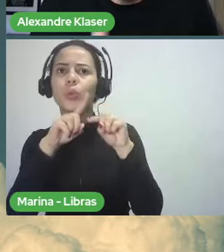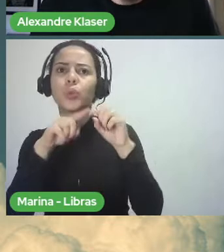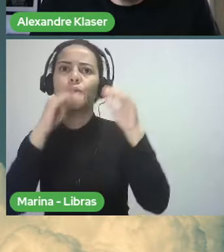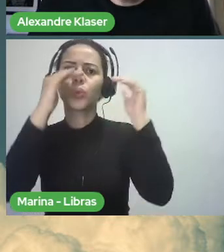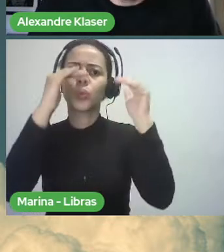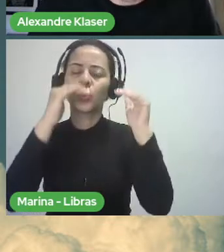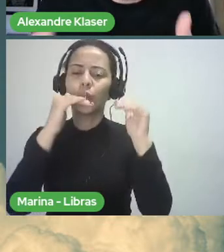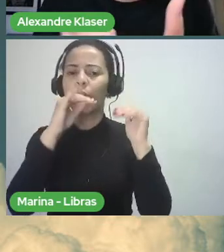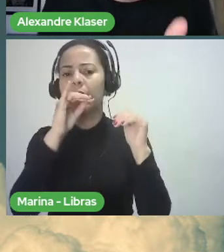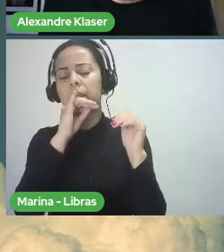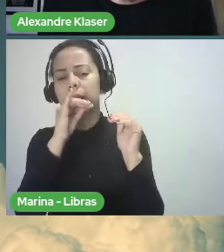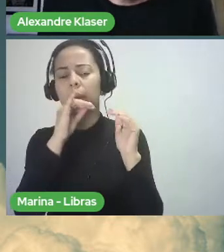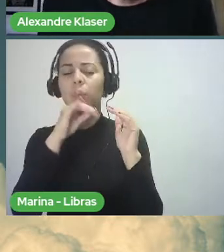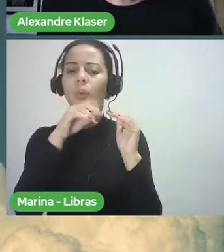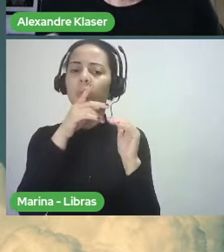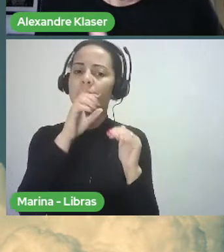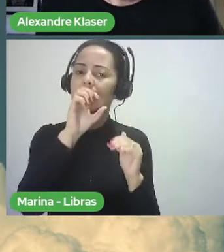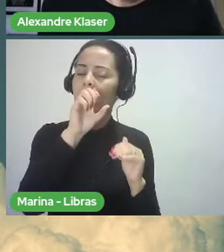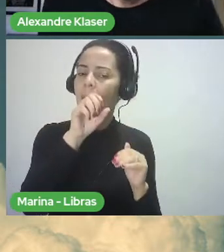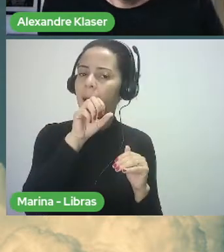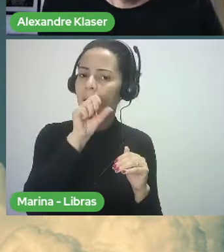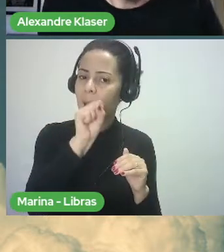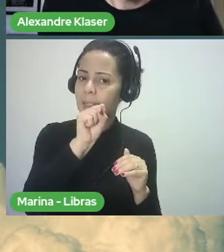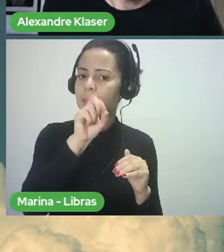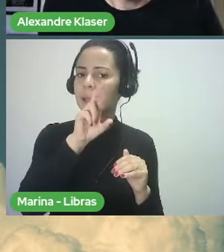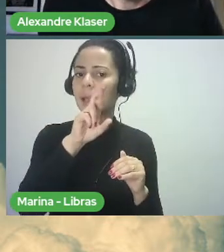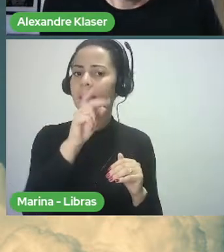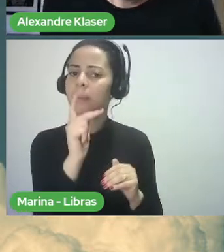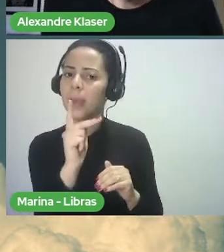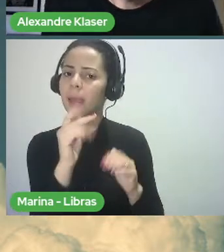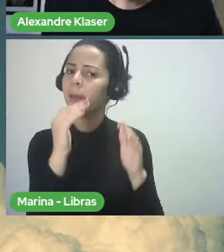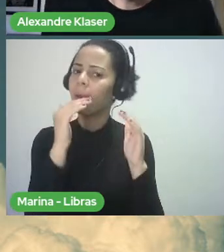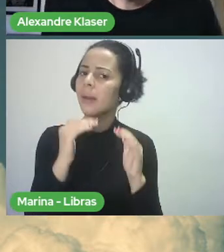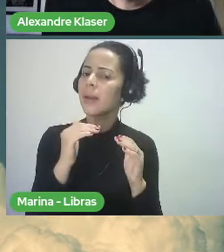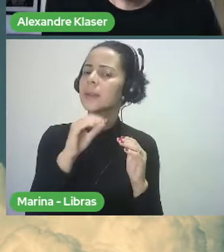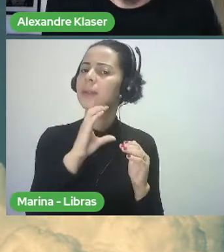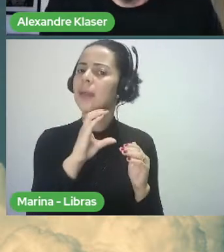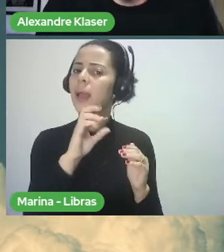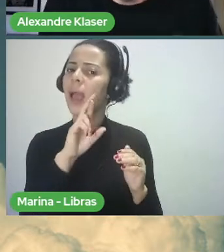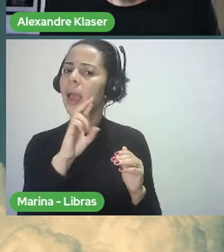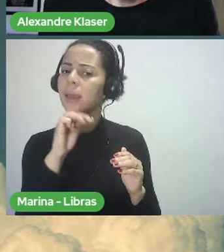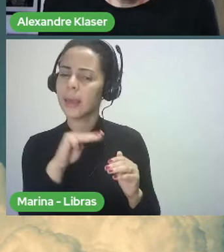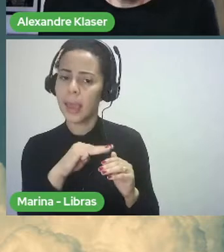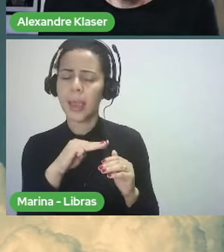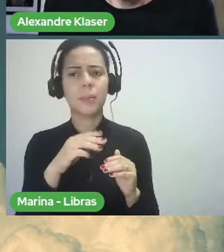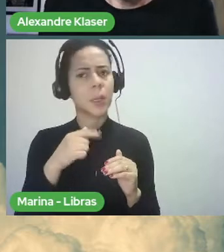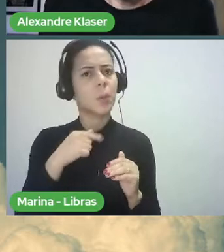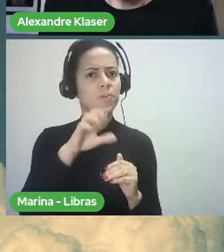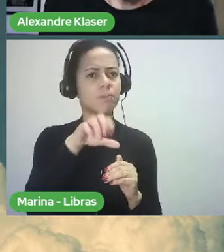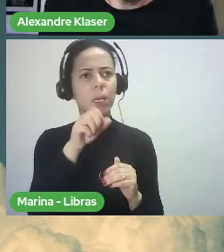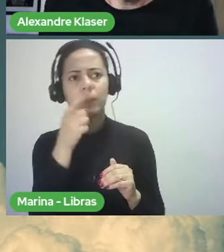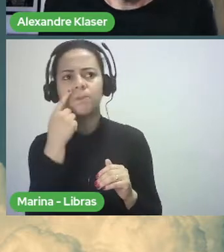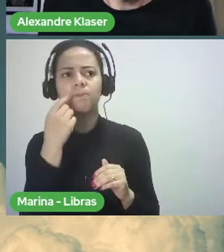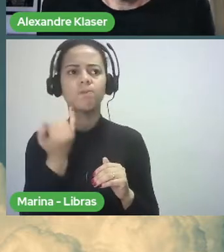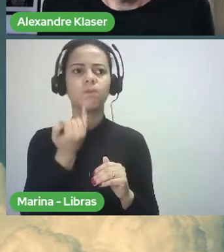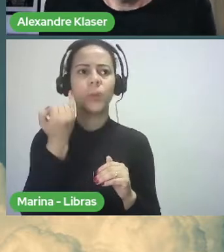um CRM, eu coloquei, eu customizei, ele sustenta a minha operação e eu dou manutenção a esse